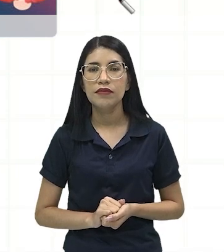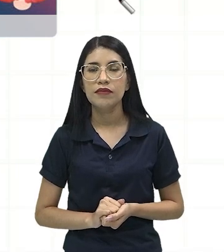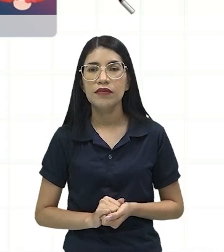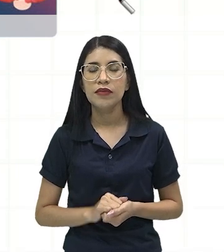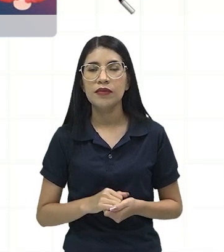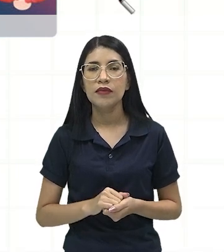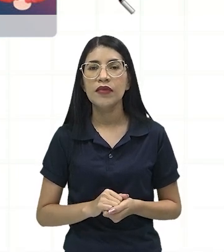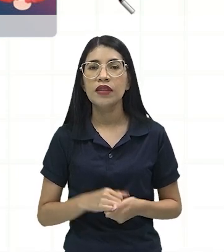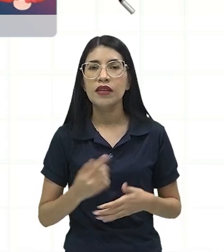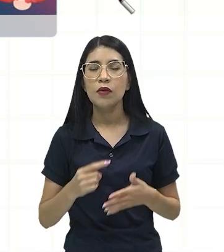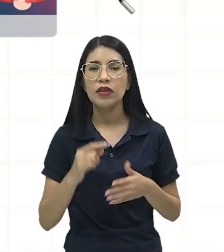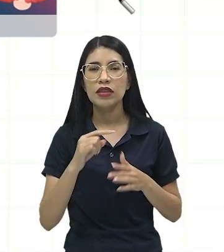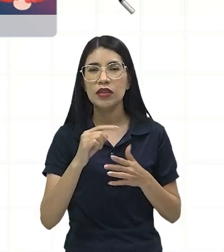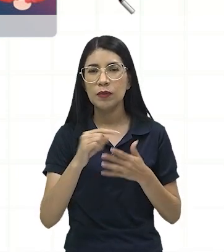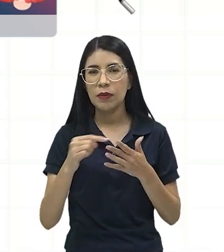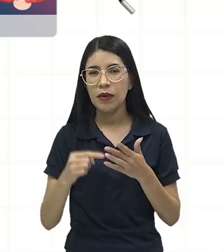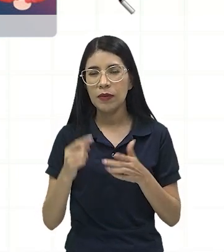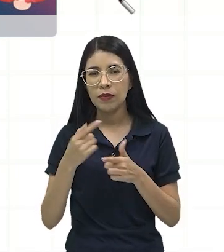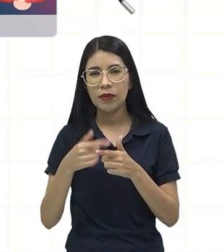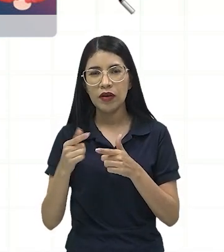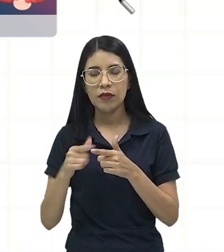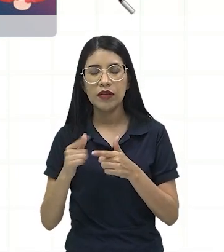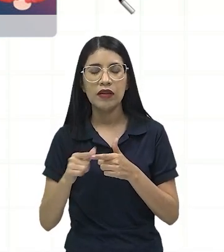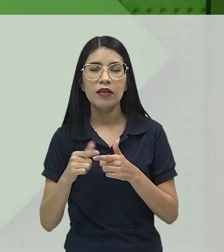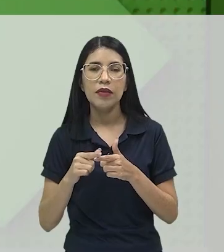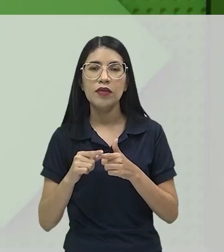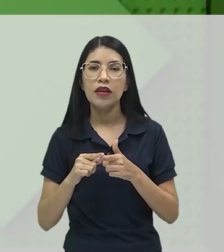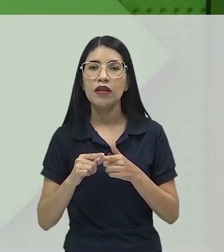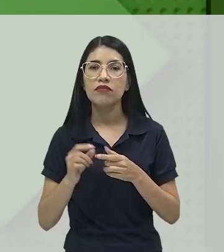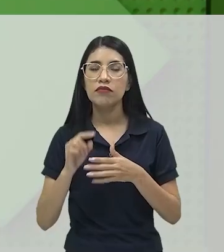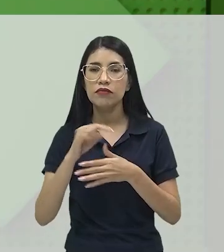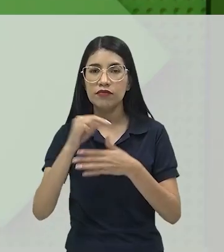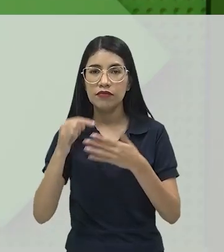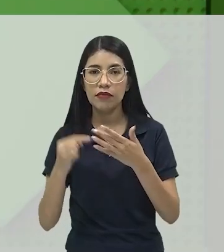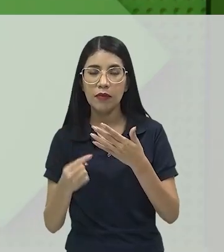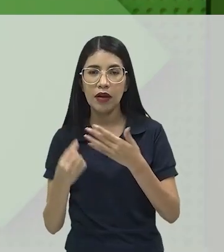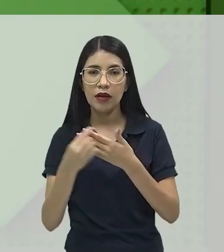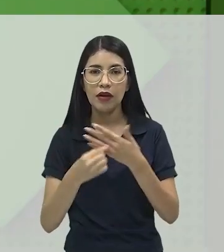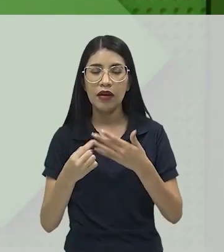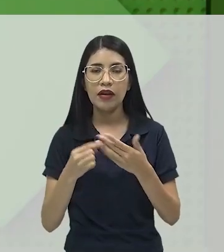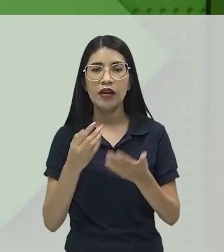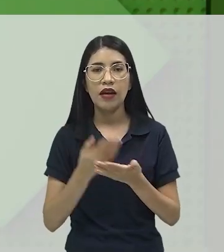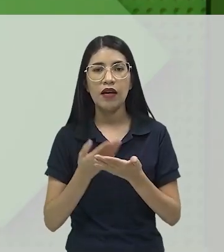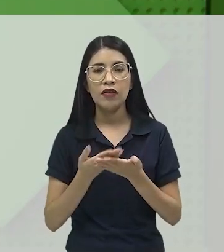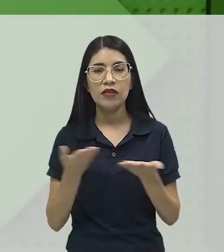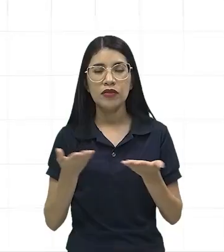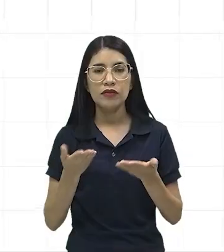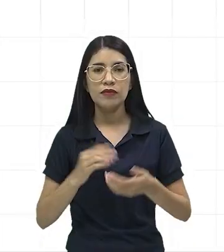distúrbios do sistema endócrino, né? E essa foi a nossa aula.